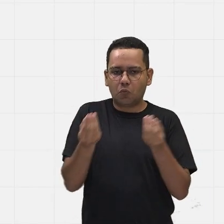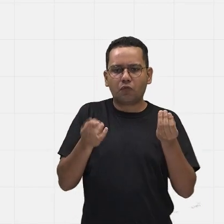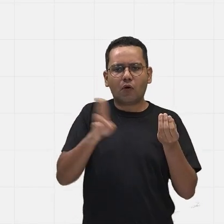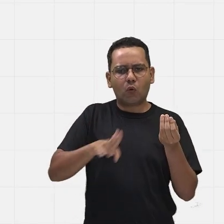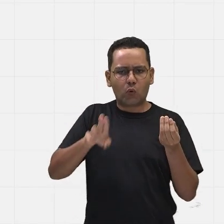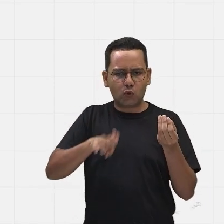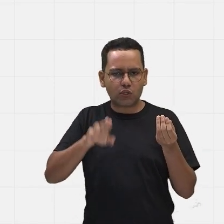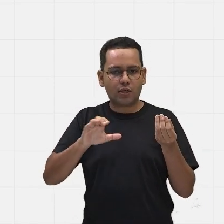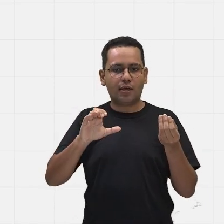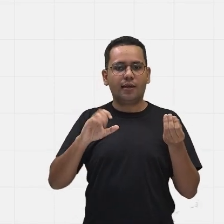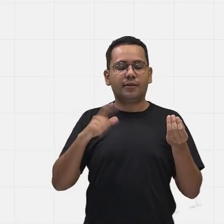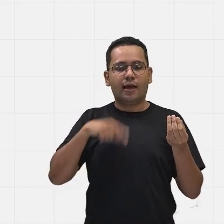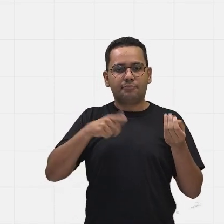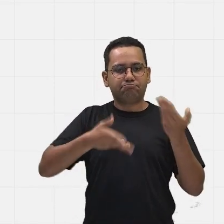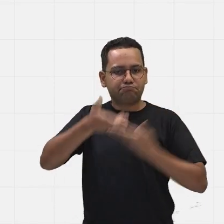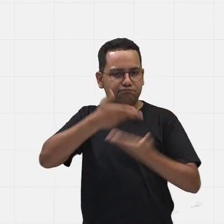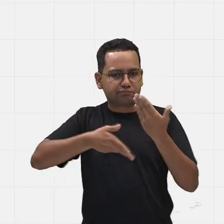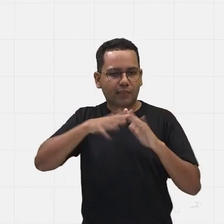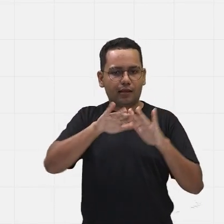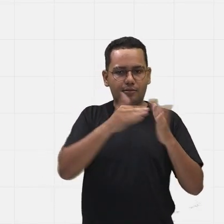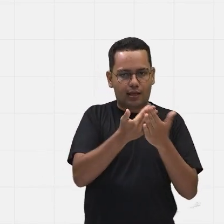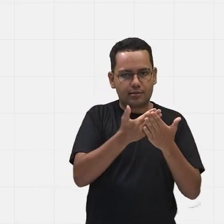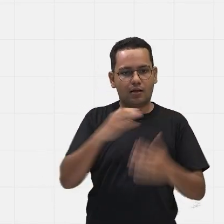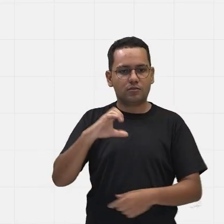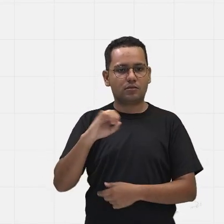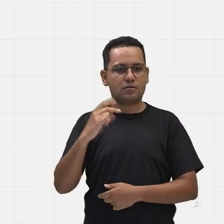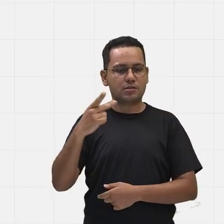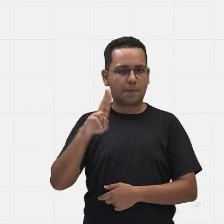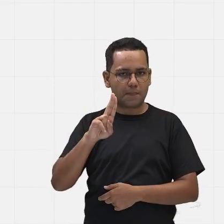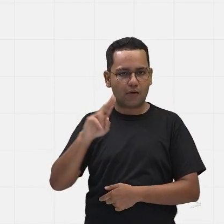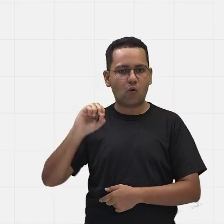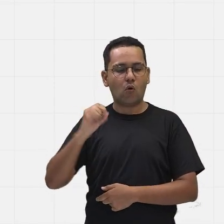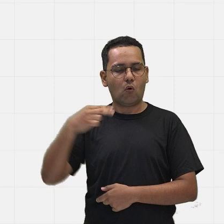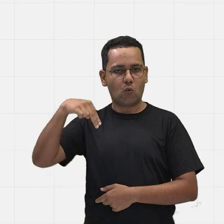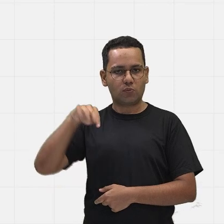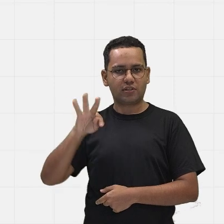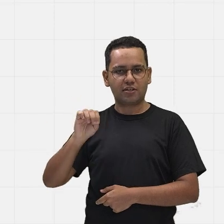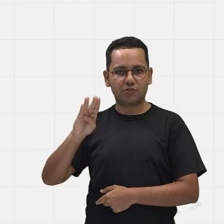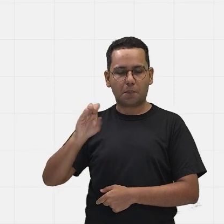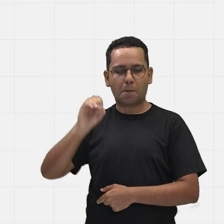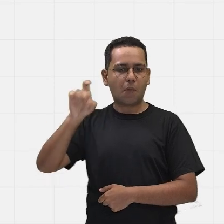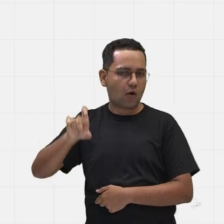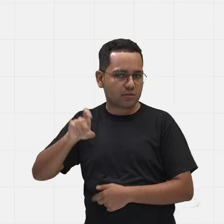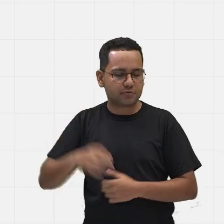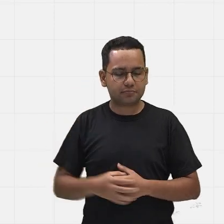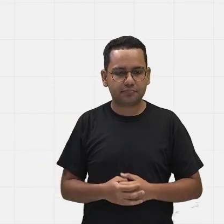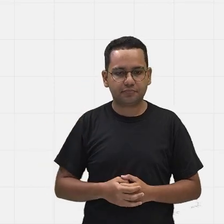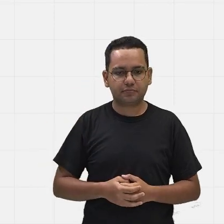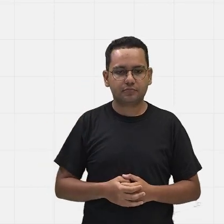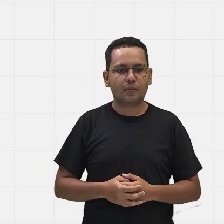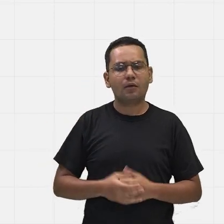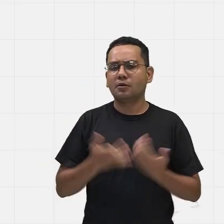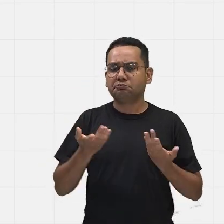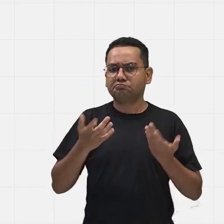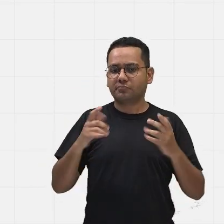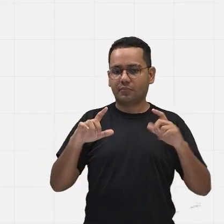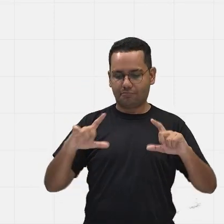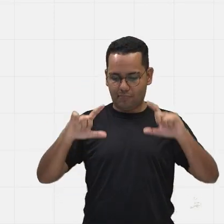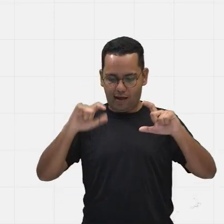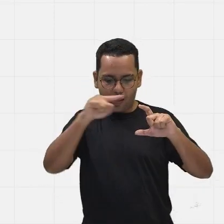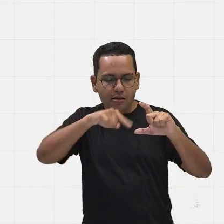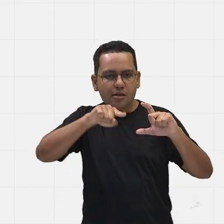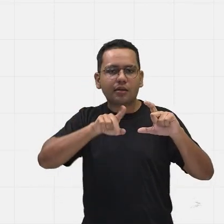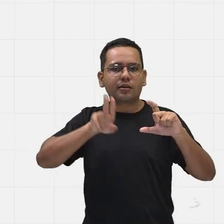Netbox. Será exibida aquela mesma tela de login, assim como no IPTV Box, tá bom? Você vai entrar com